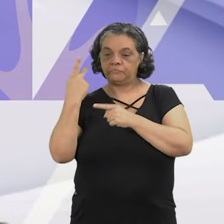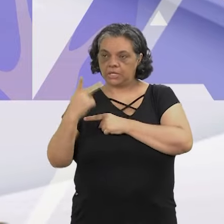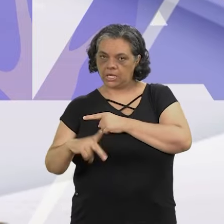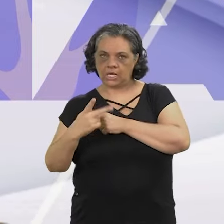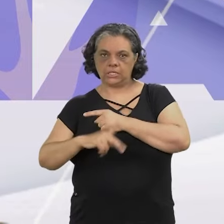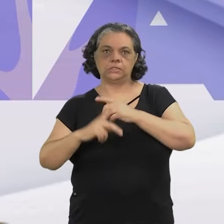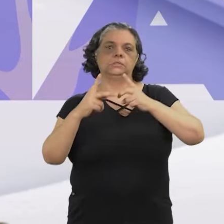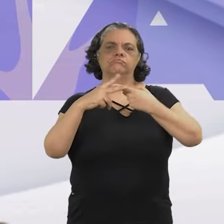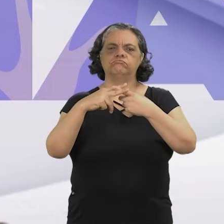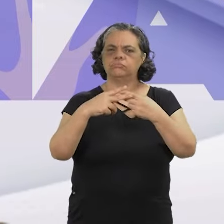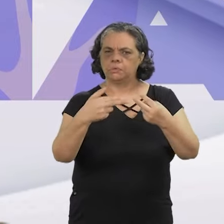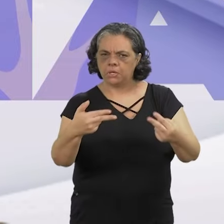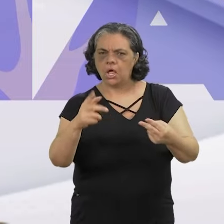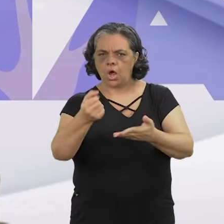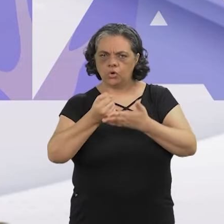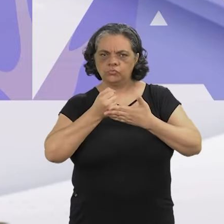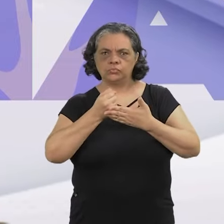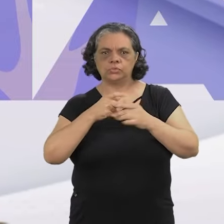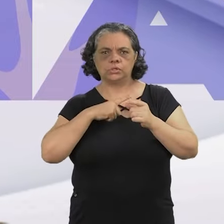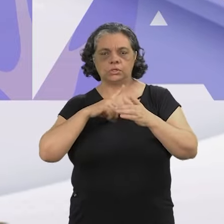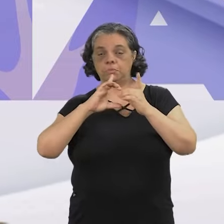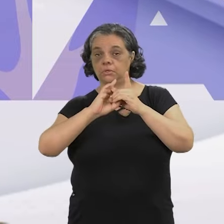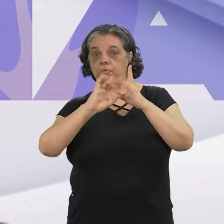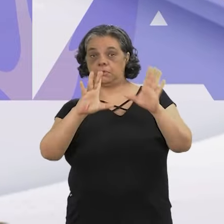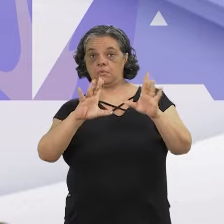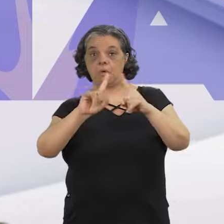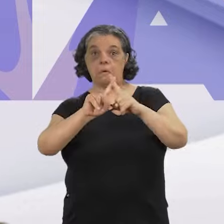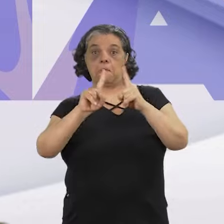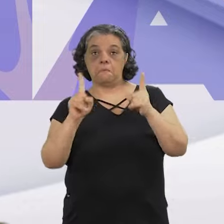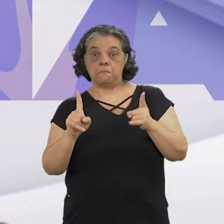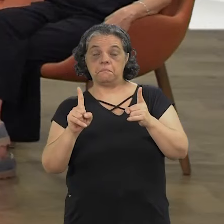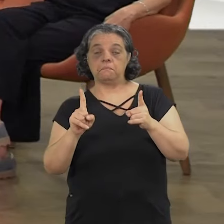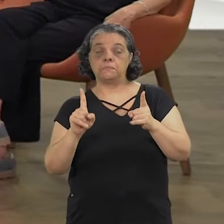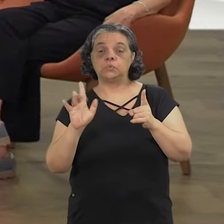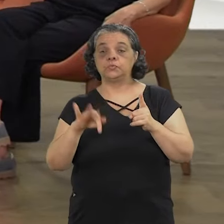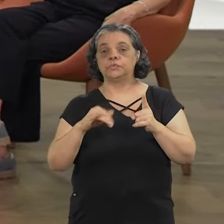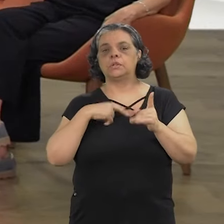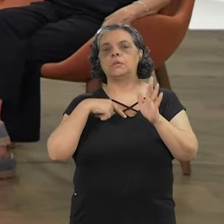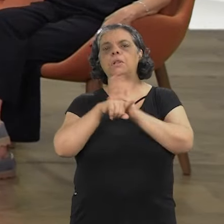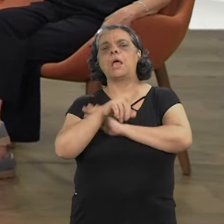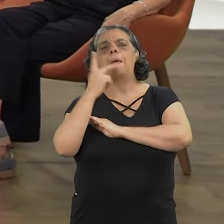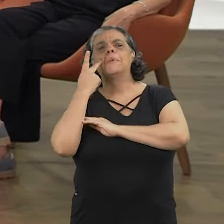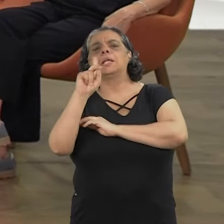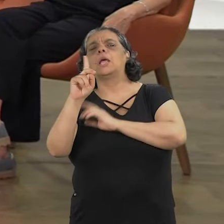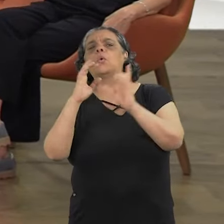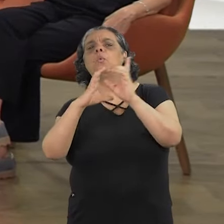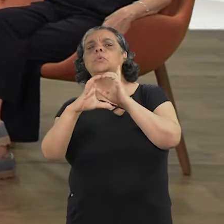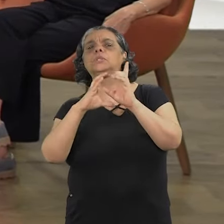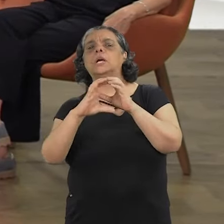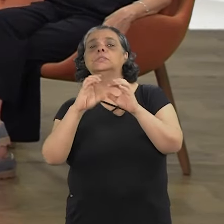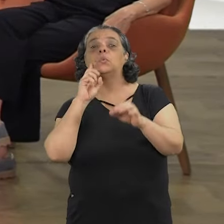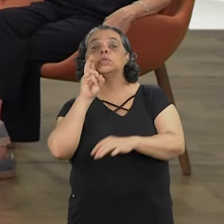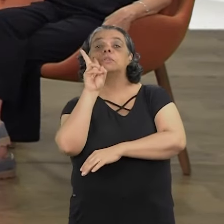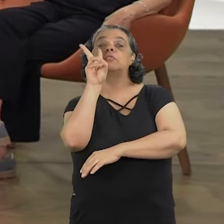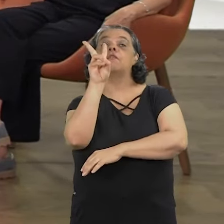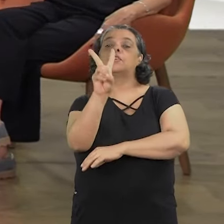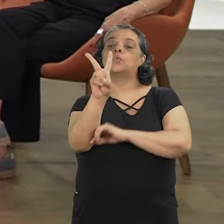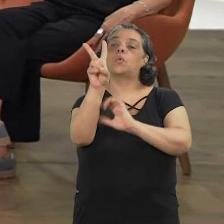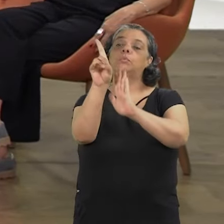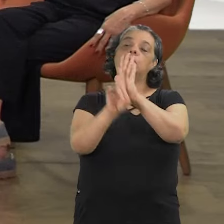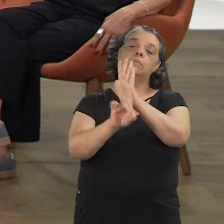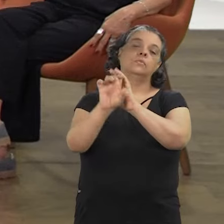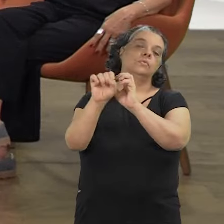esses esses mecanismos eles ajudam muito nesse sentido da democratização né que no final da pergunta é para que a comunicação seja vista